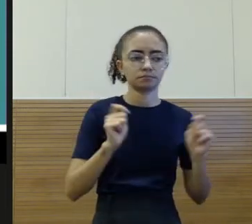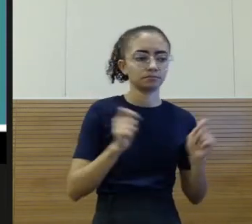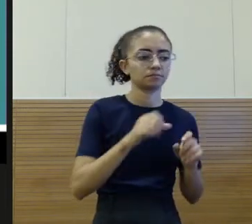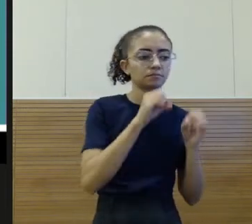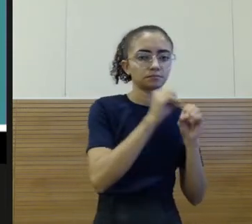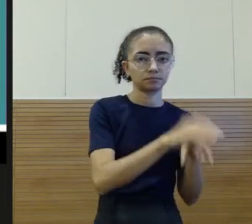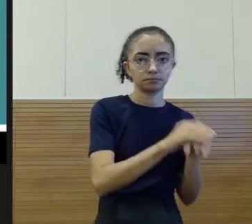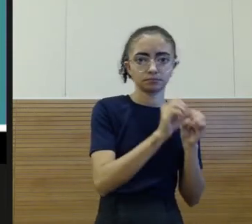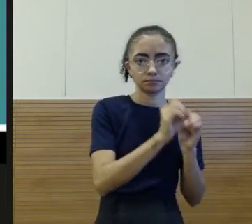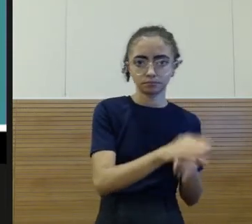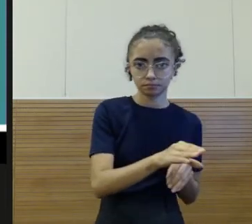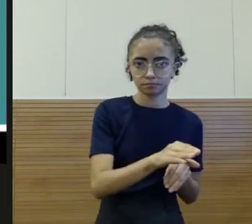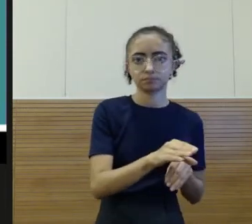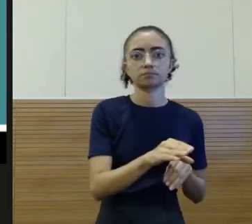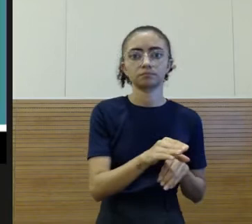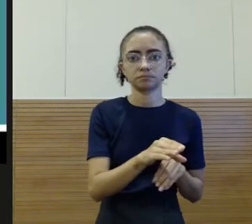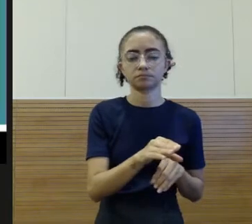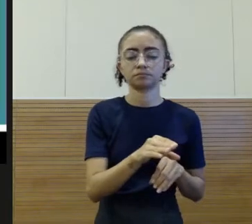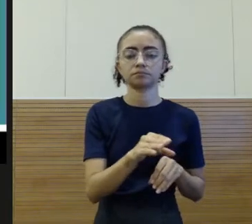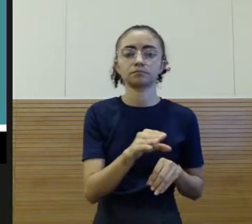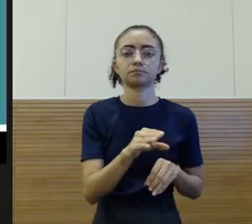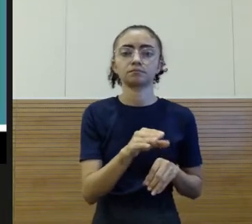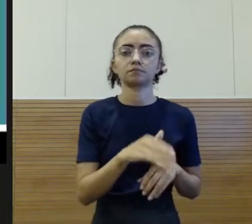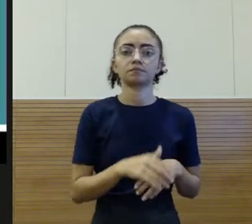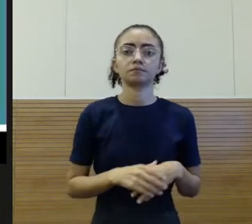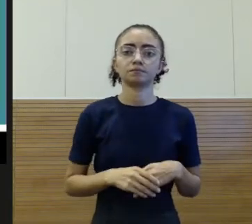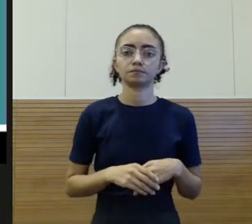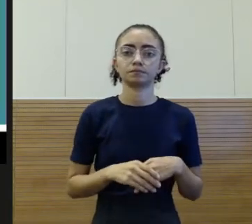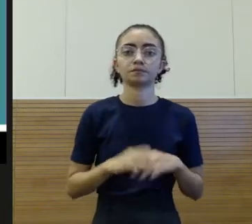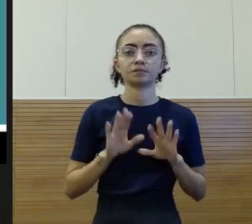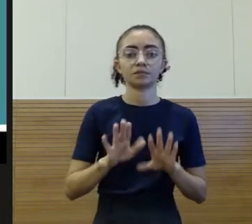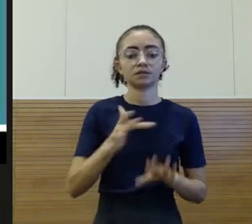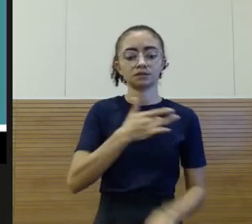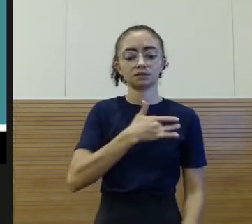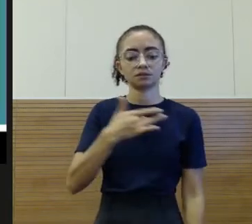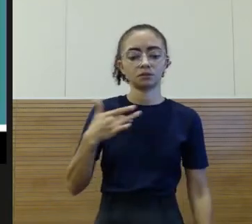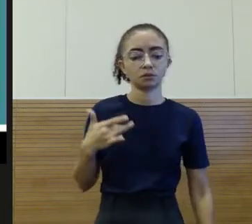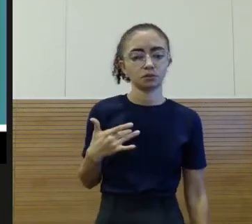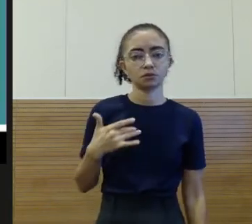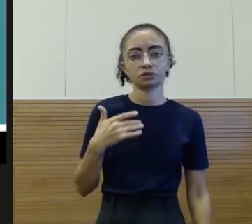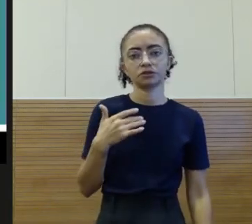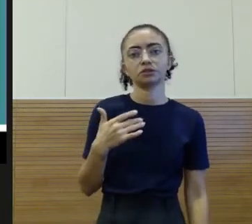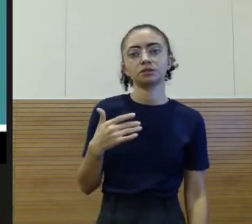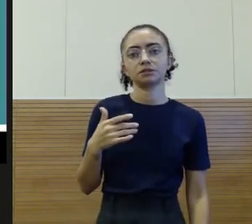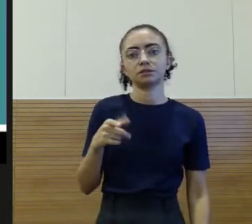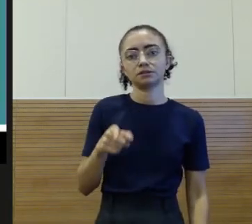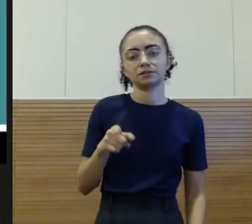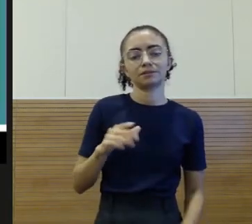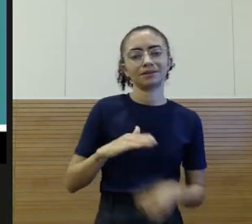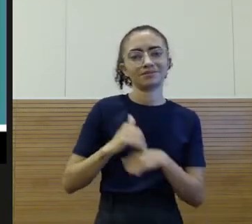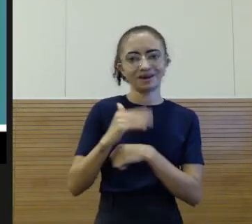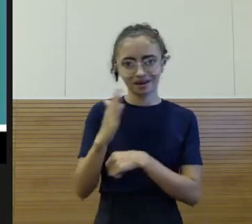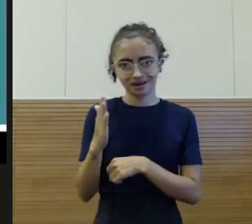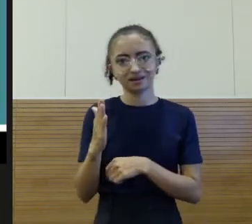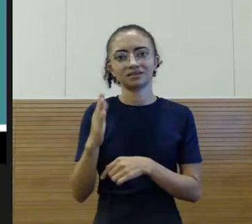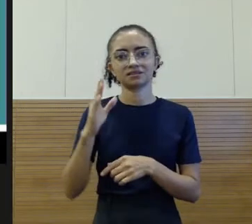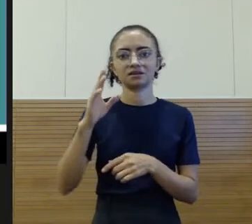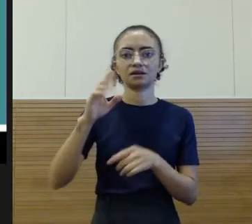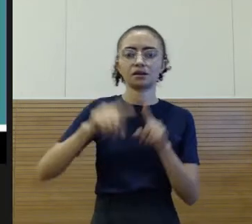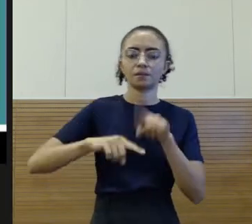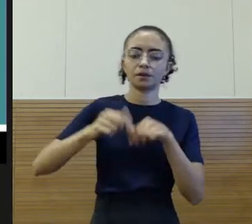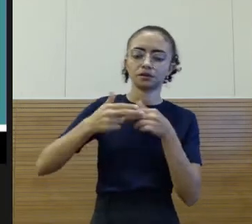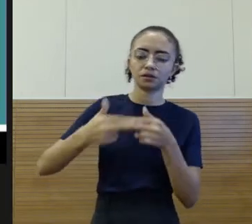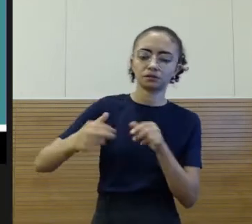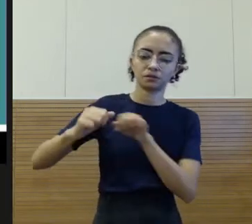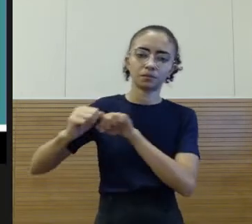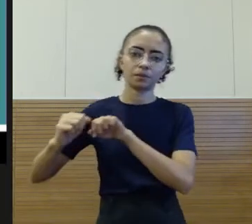alguns casos, a saúde segue sendo quem manda materiais para diferentes